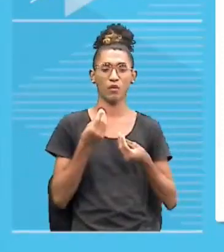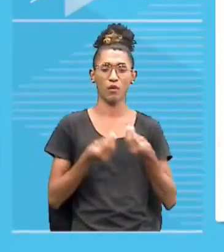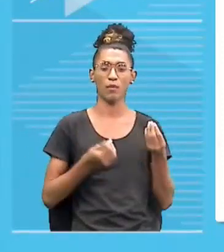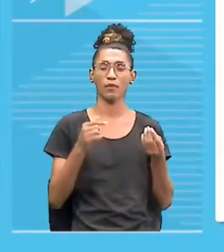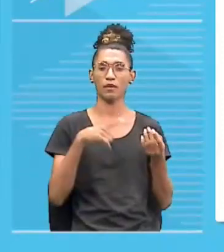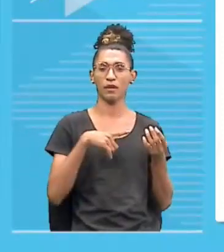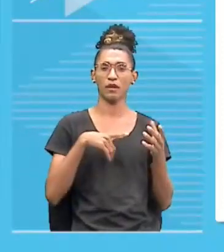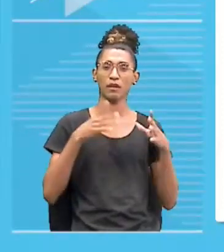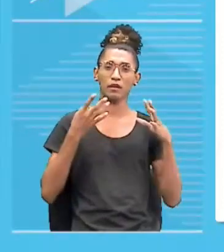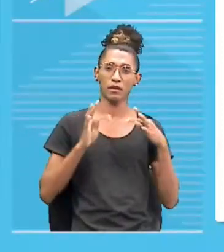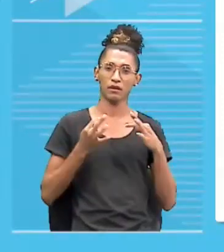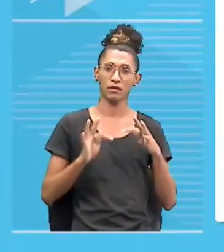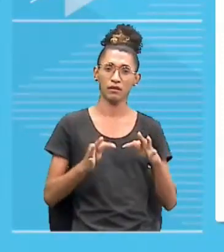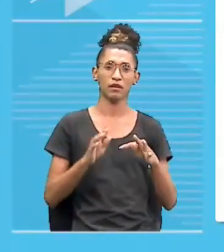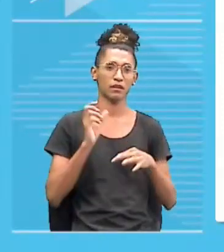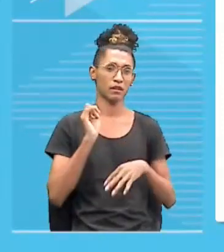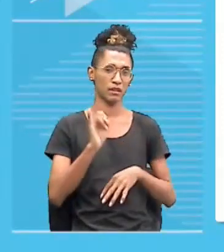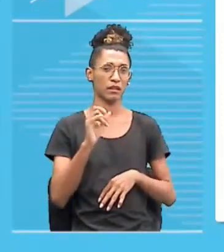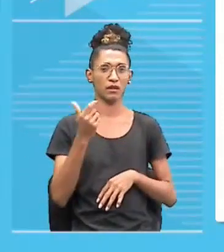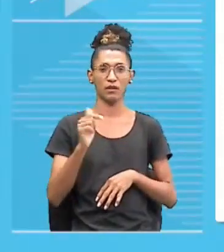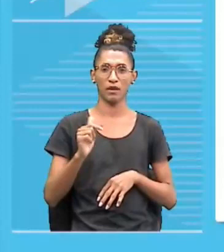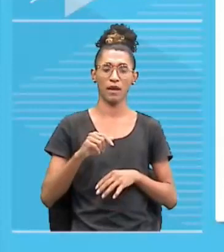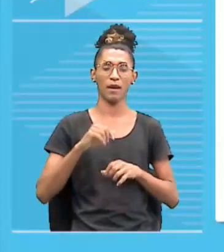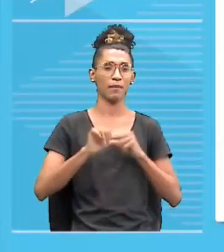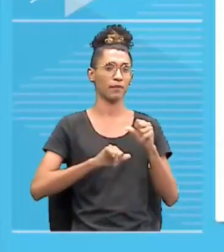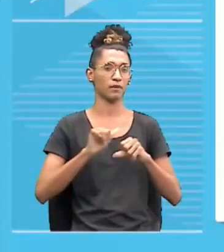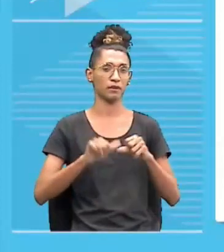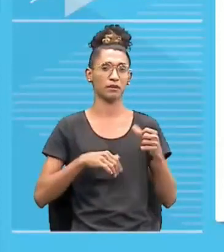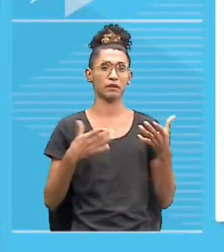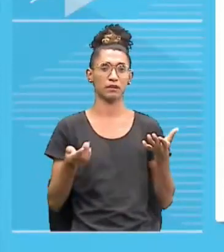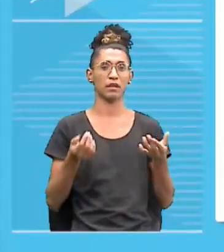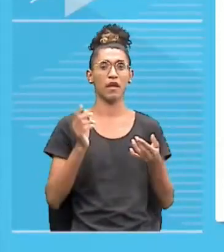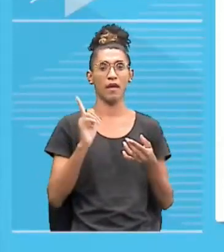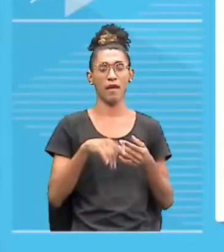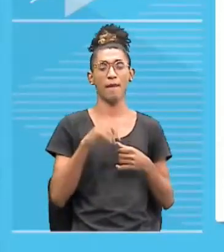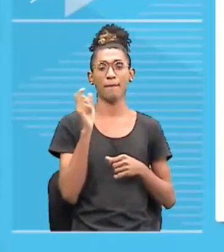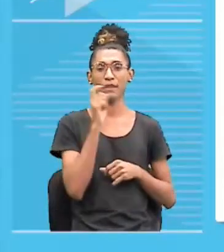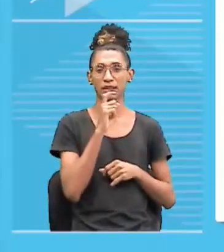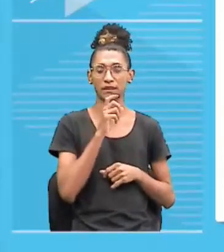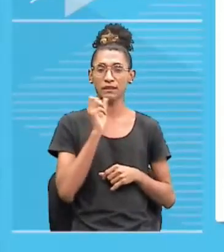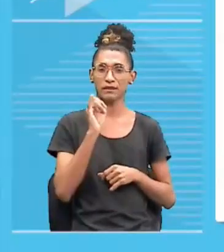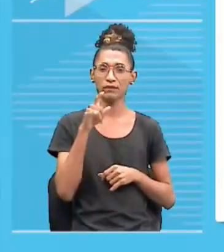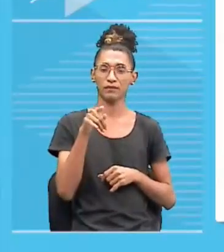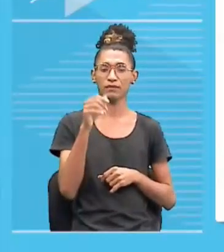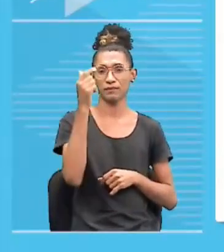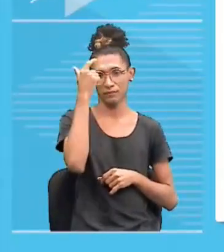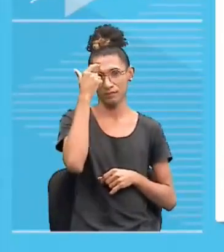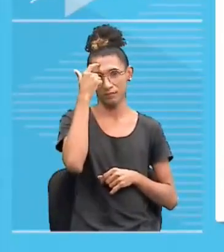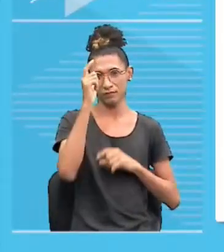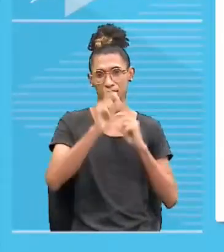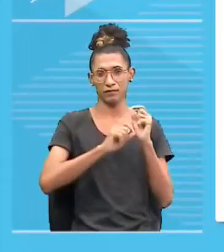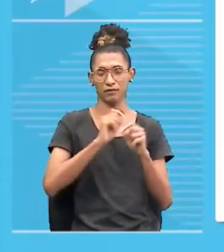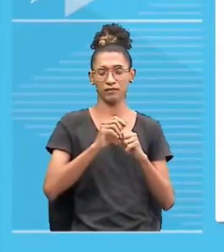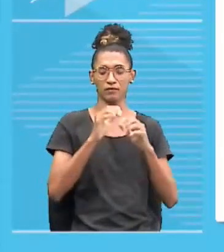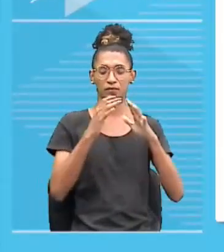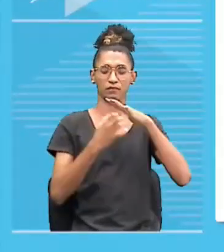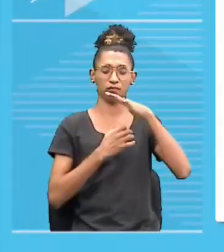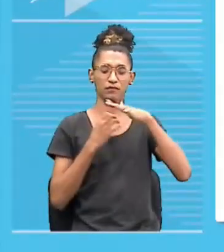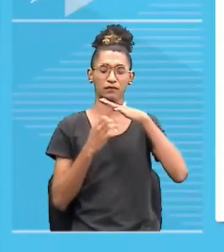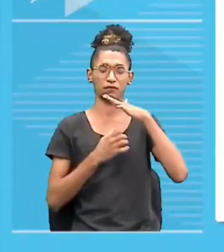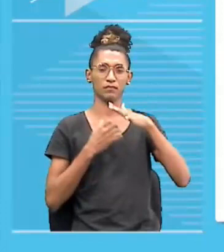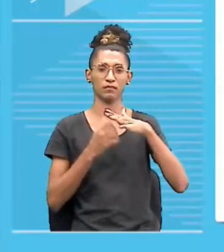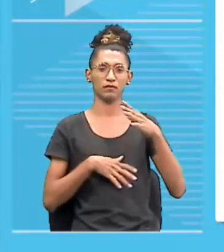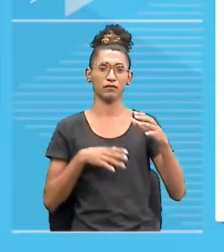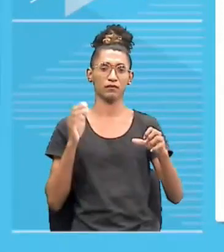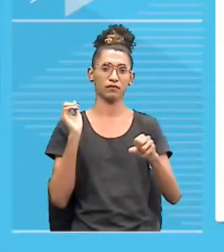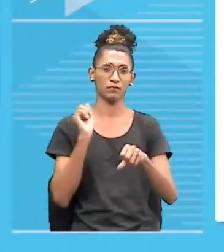tecnologia sem mudança, não dá. Isso aí, ó, é uma grande mentira se você acha que uma empresa vai deixar de